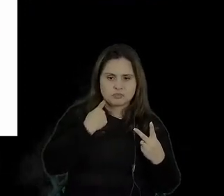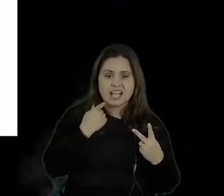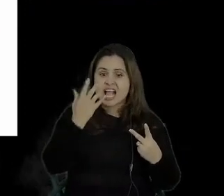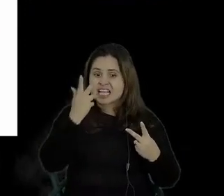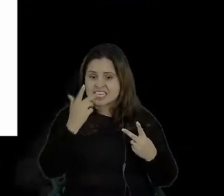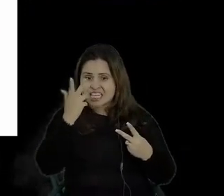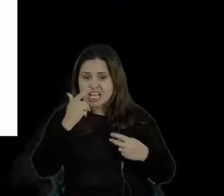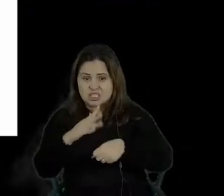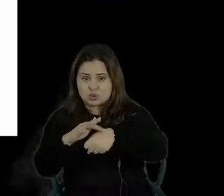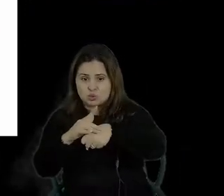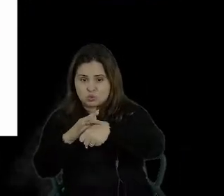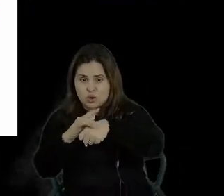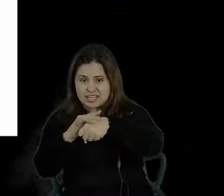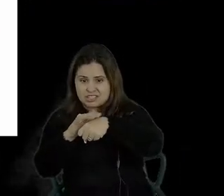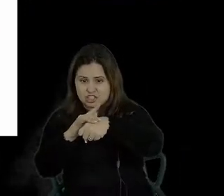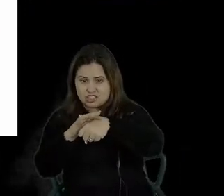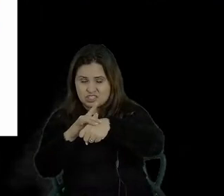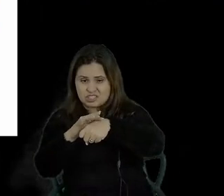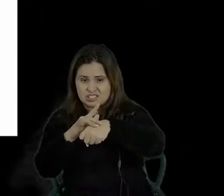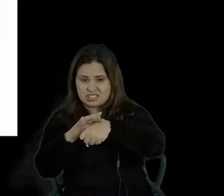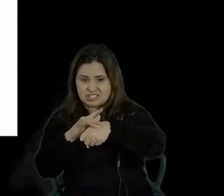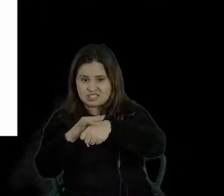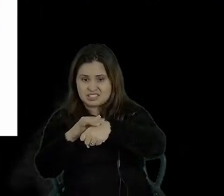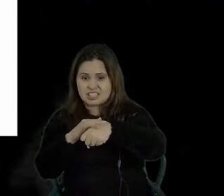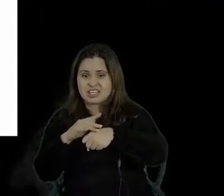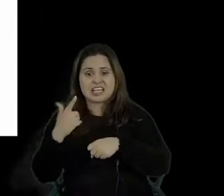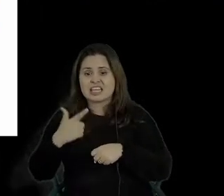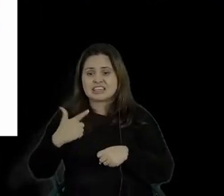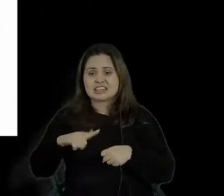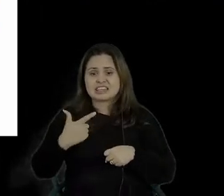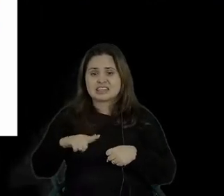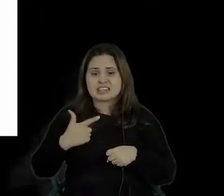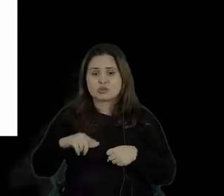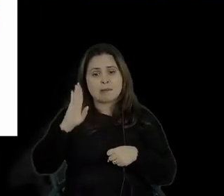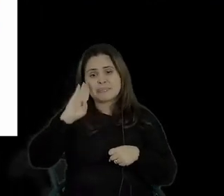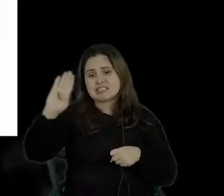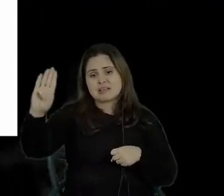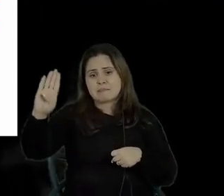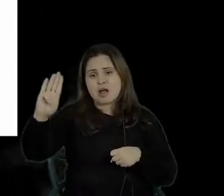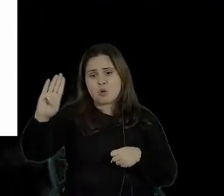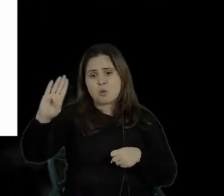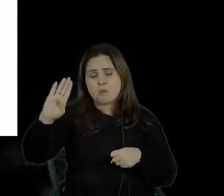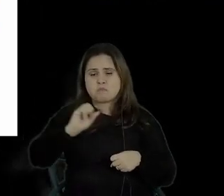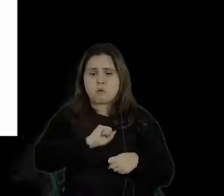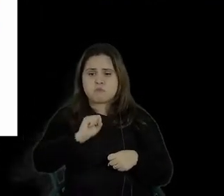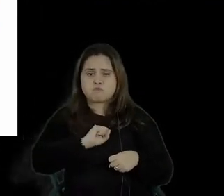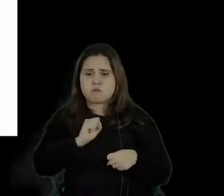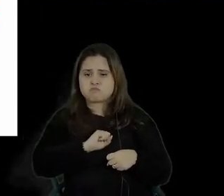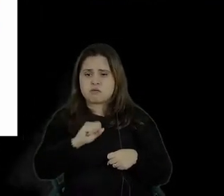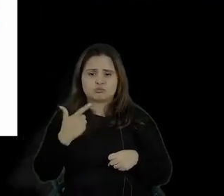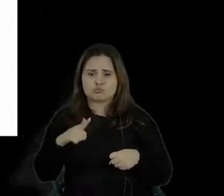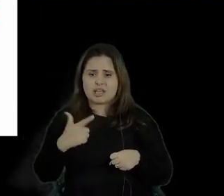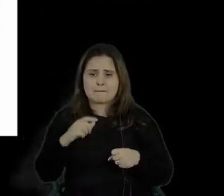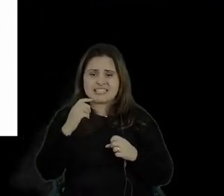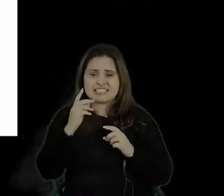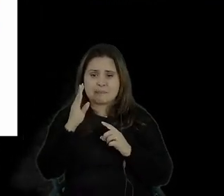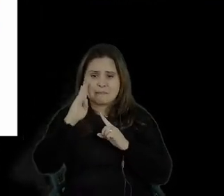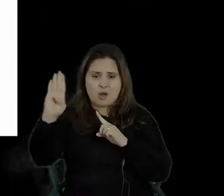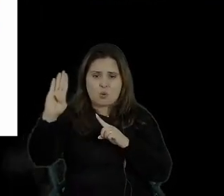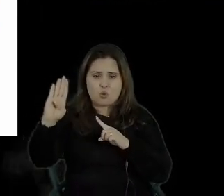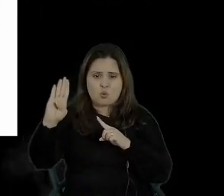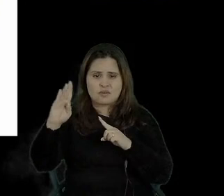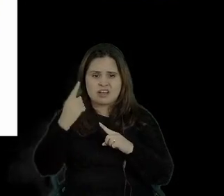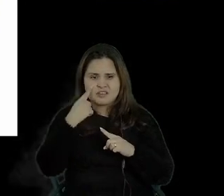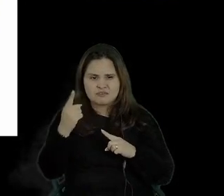hipoplasia do ventrículo esquerdo, ele não tem o principal motor, o principal bomba, tá? E tá vendo o amarelinho? O amarelinho é o sangue